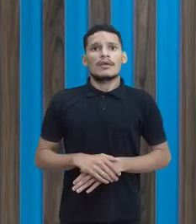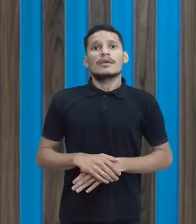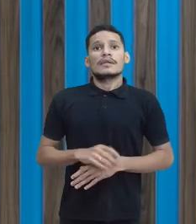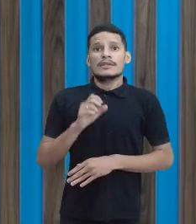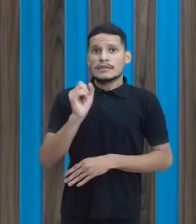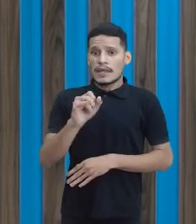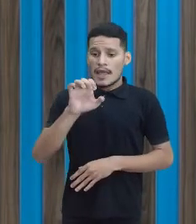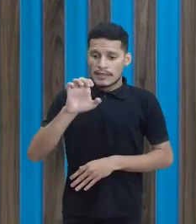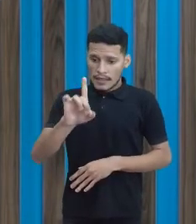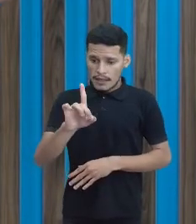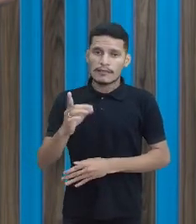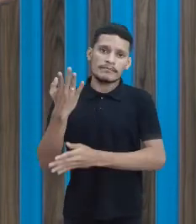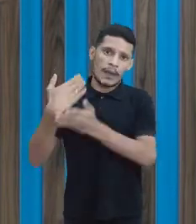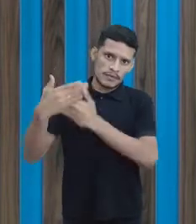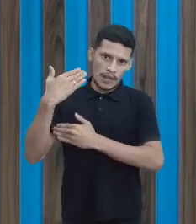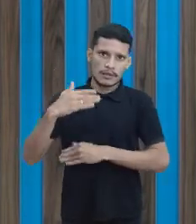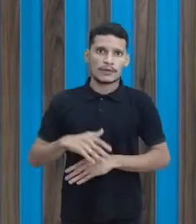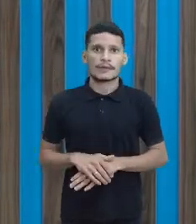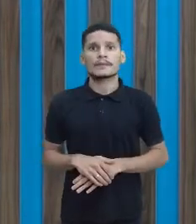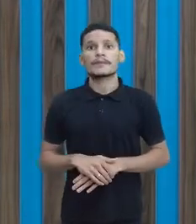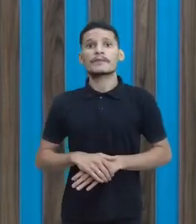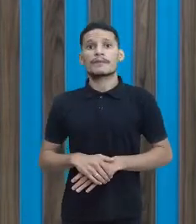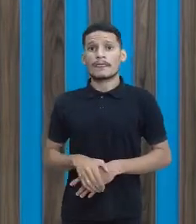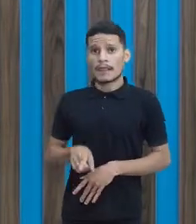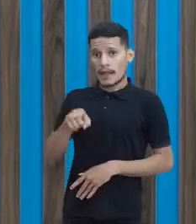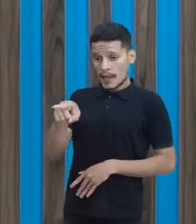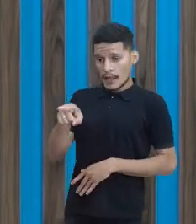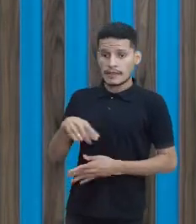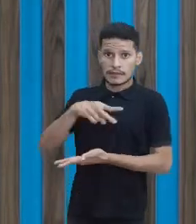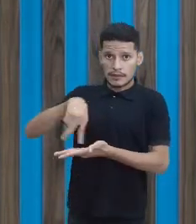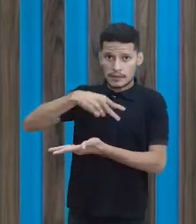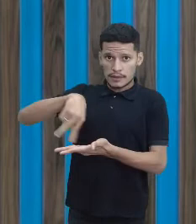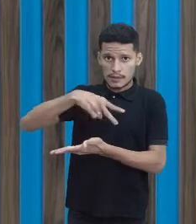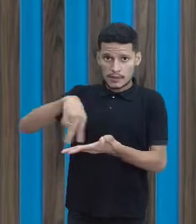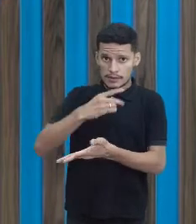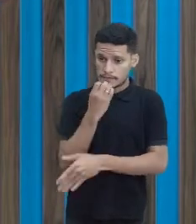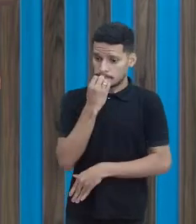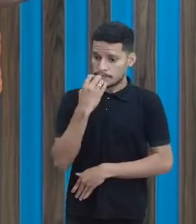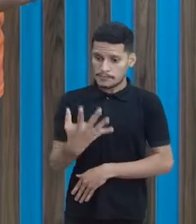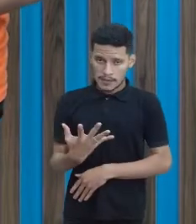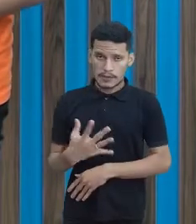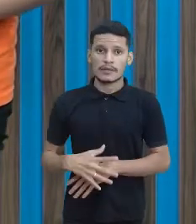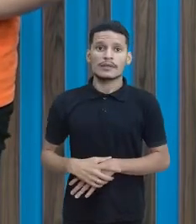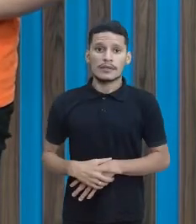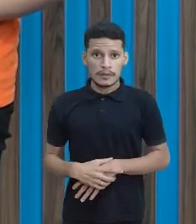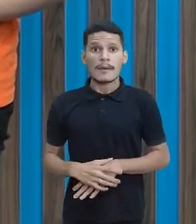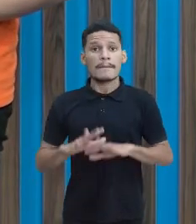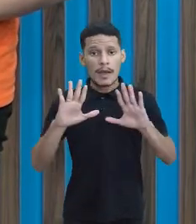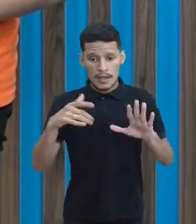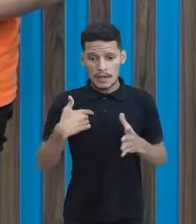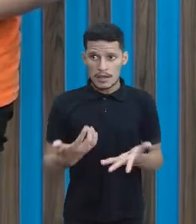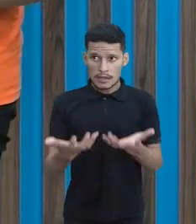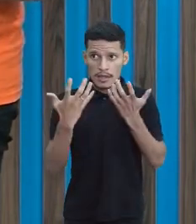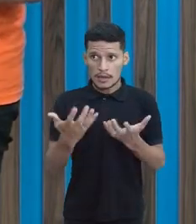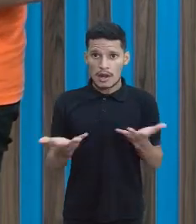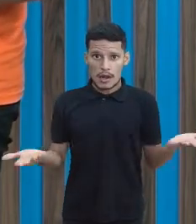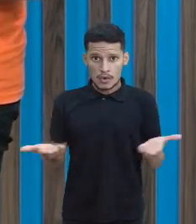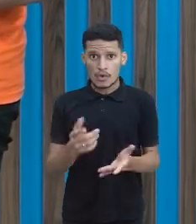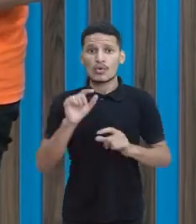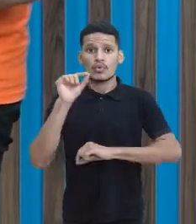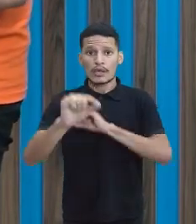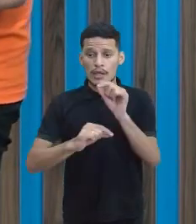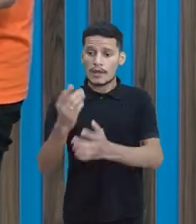o tempo todo. She danced very well. Ela dança muito bem. Mas aí eu quero agora colocar no passado. She